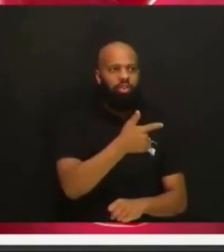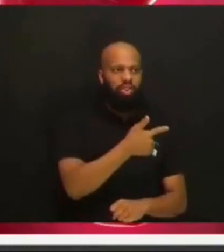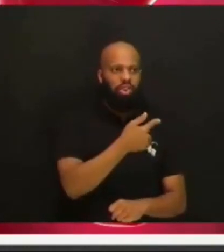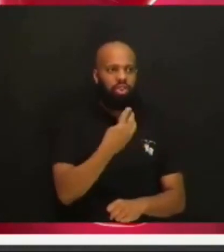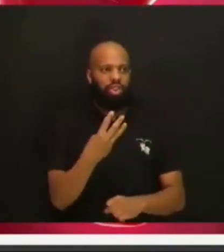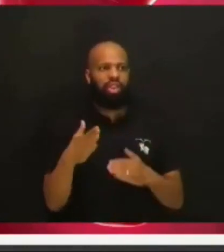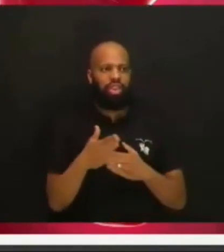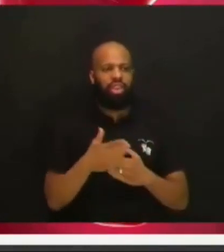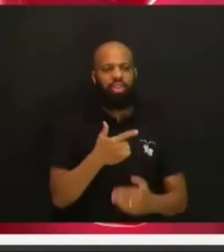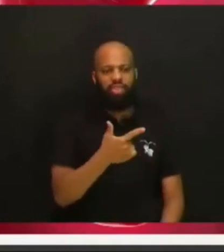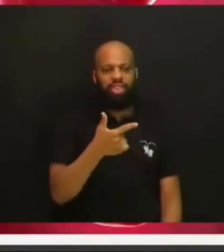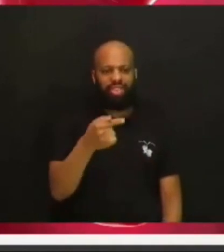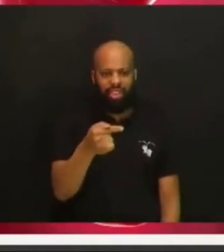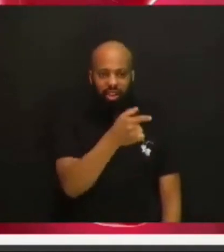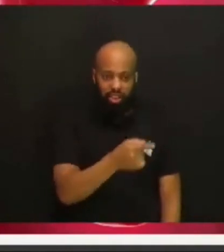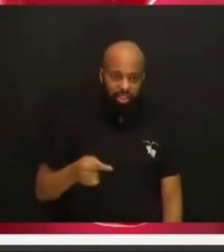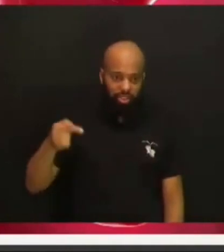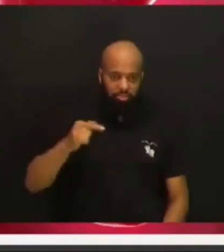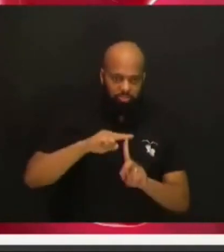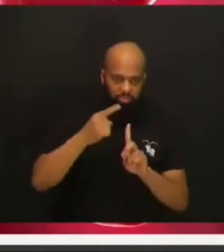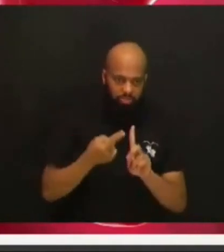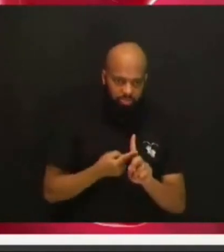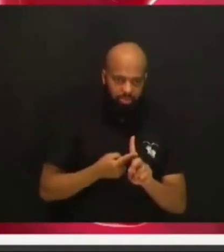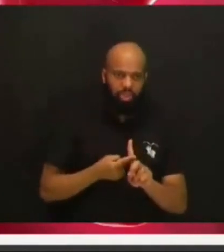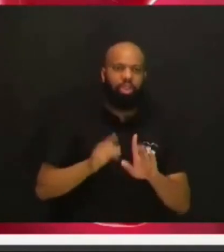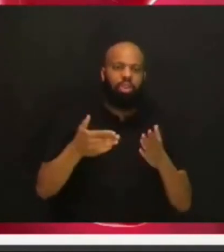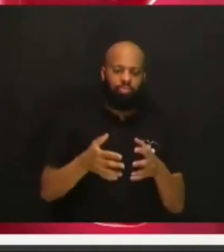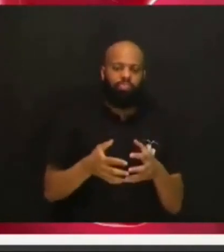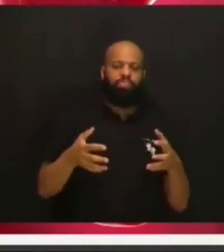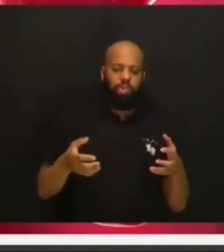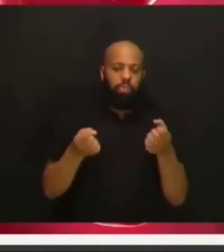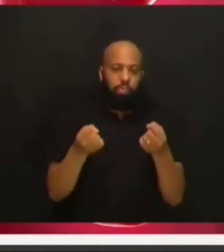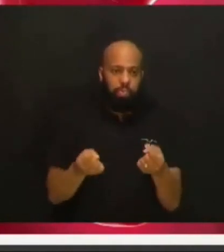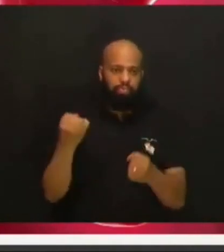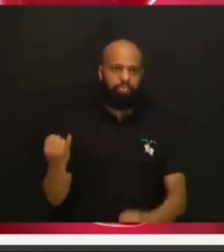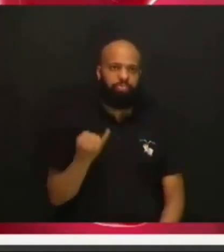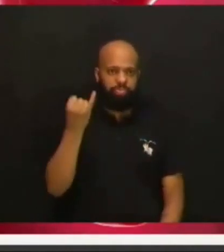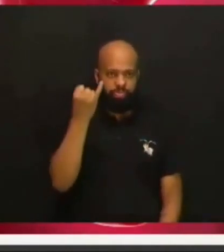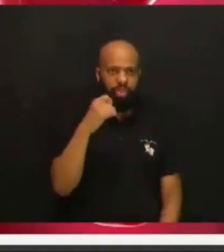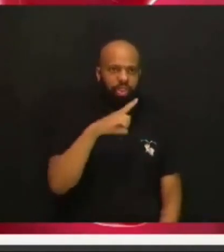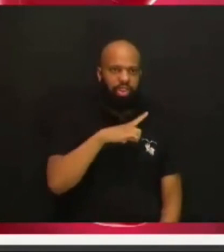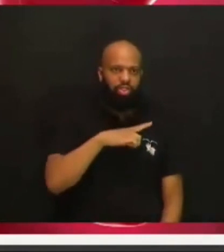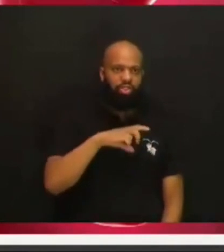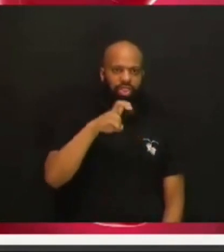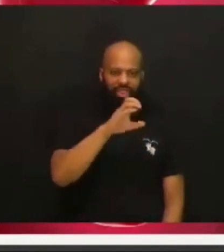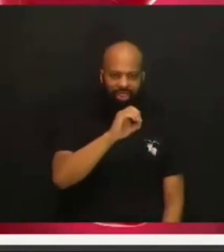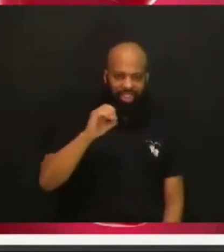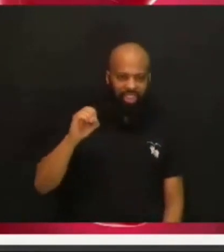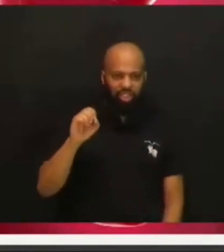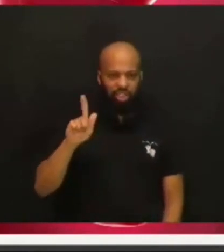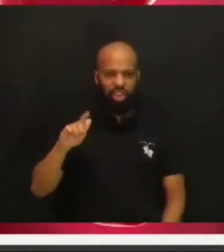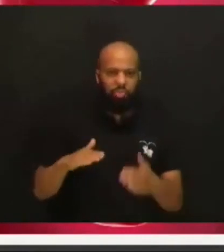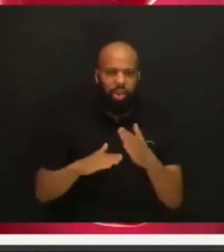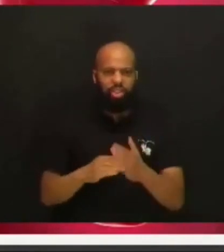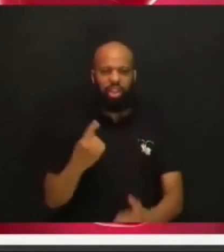27 semanas de gestação. O ganho de peso do bebê é bem importante. Vejam lá, ele vai de 500 gramas a 1 quilo,